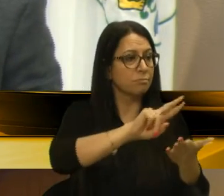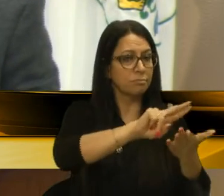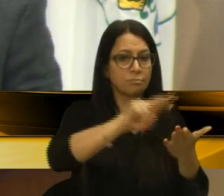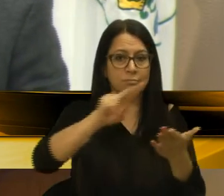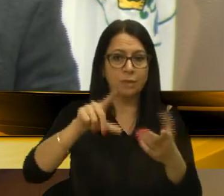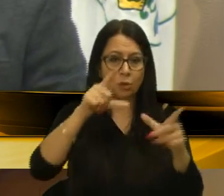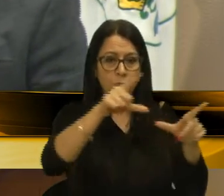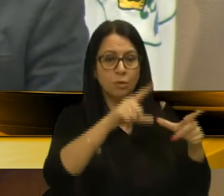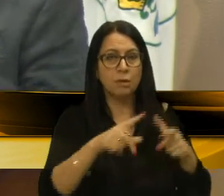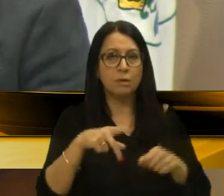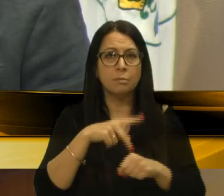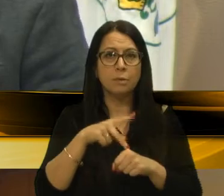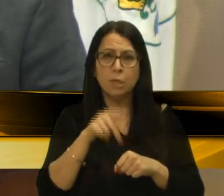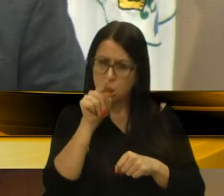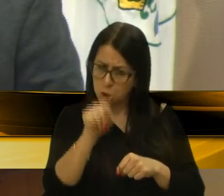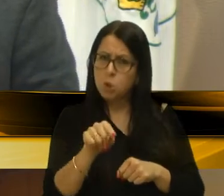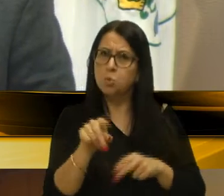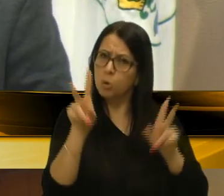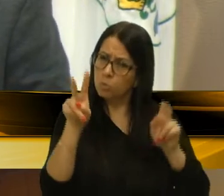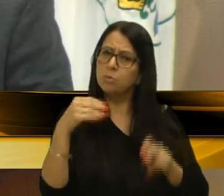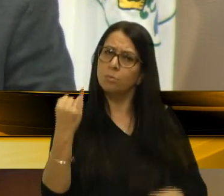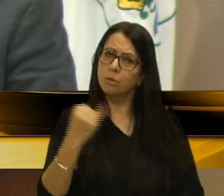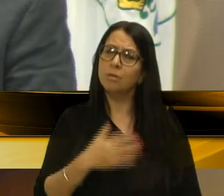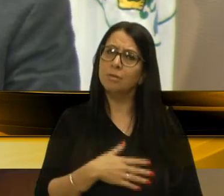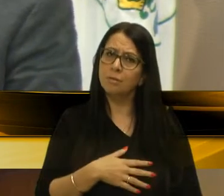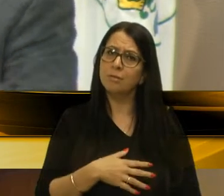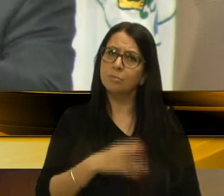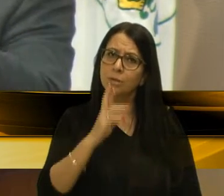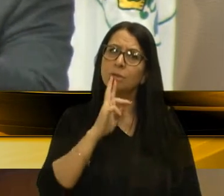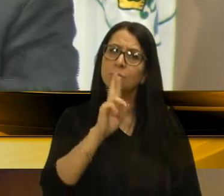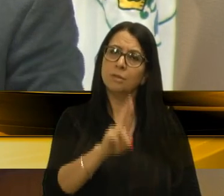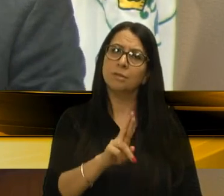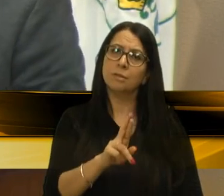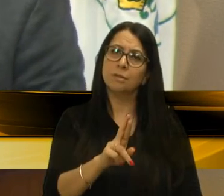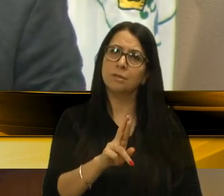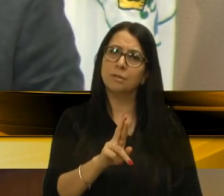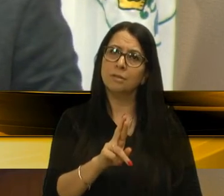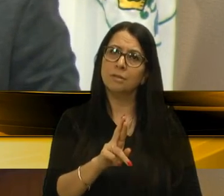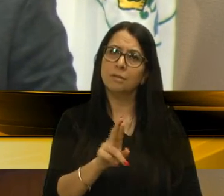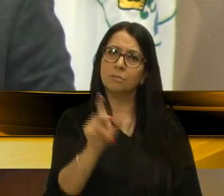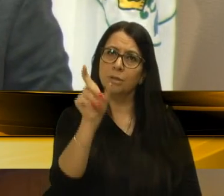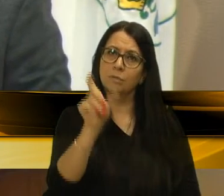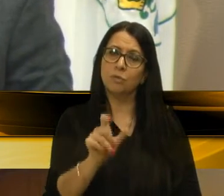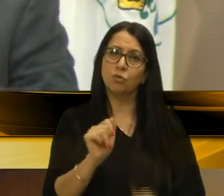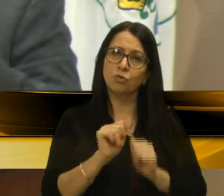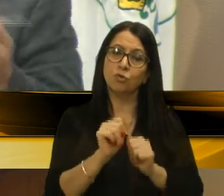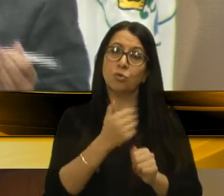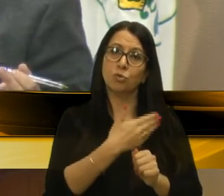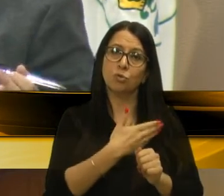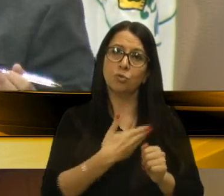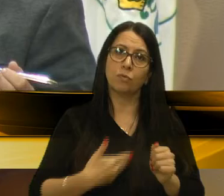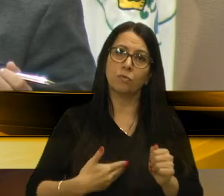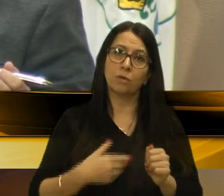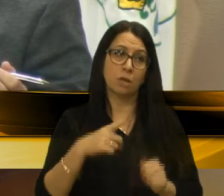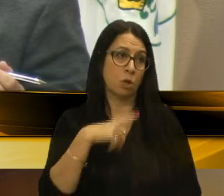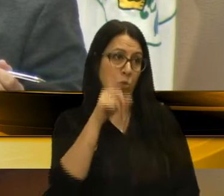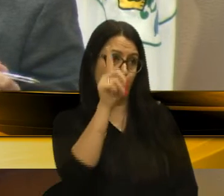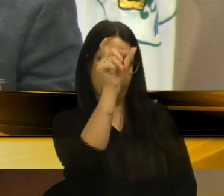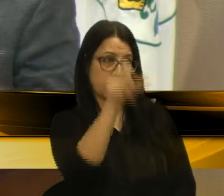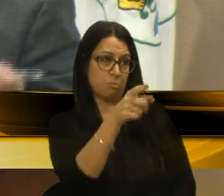país esse assunto importante para ser respondido pelas figuras ligadas ao governo que 19 eram só tem uma